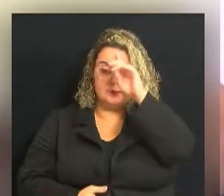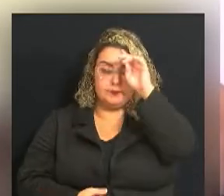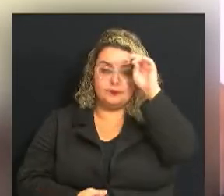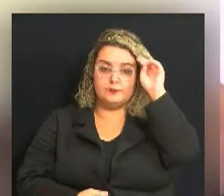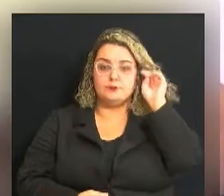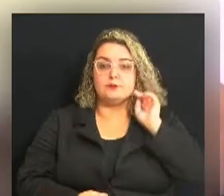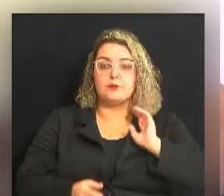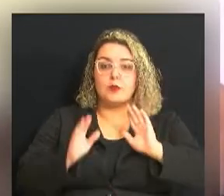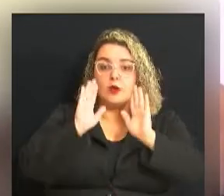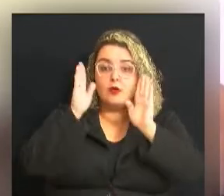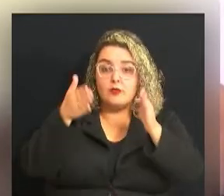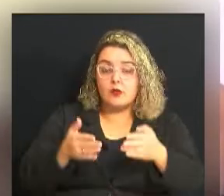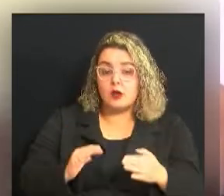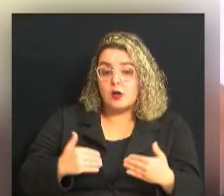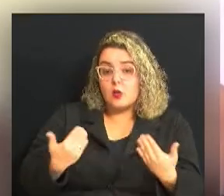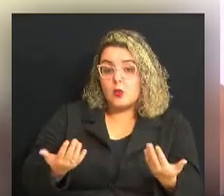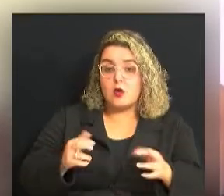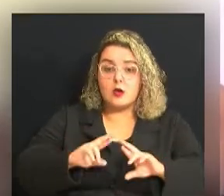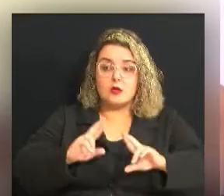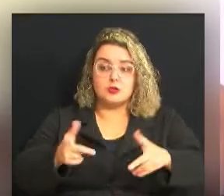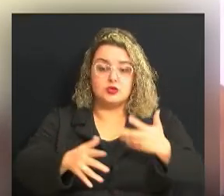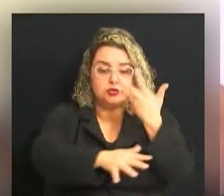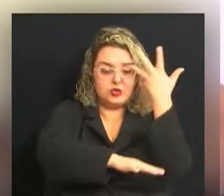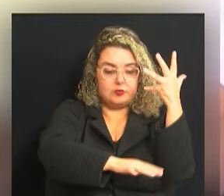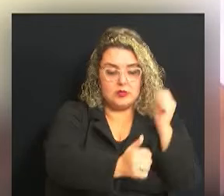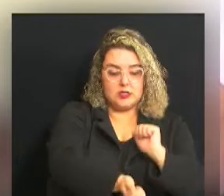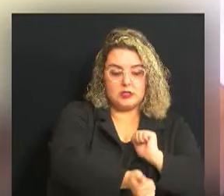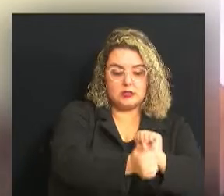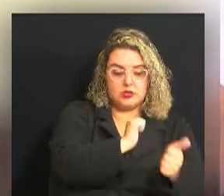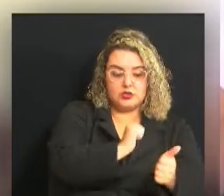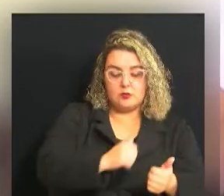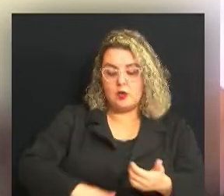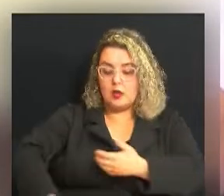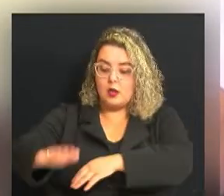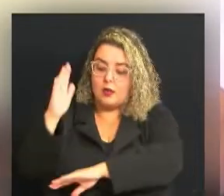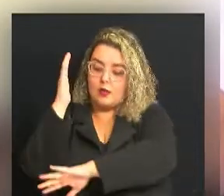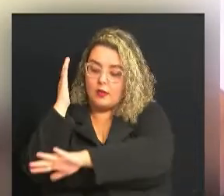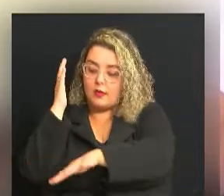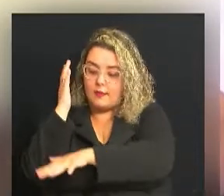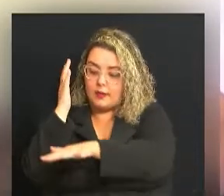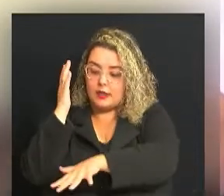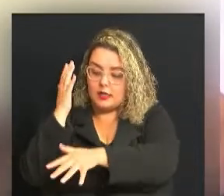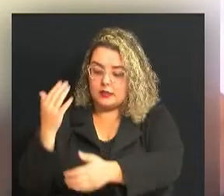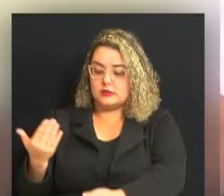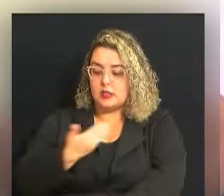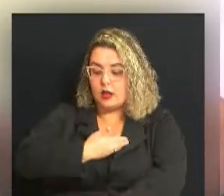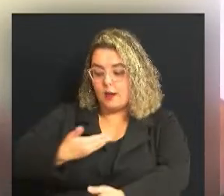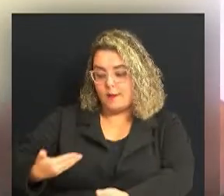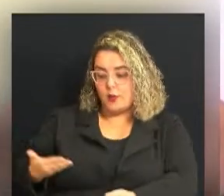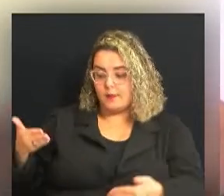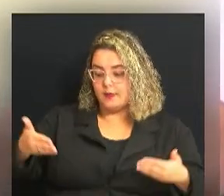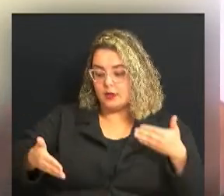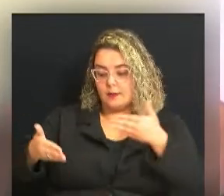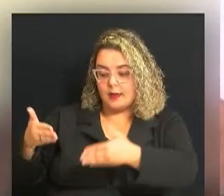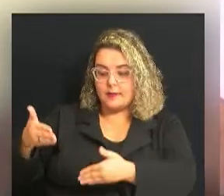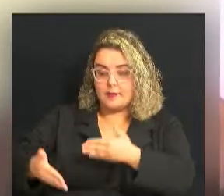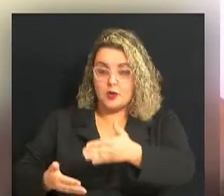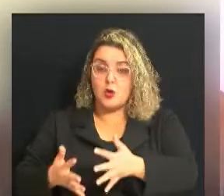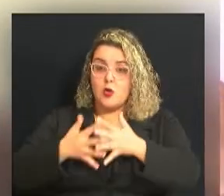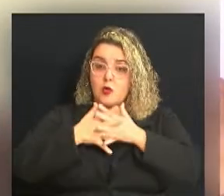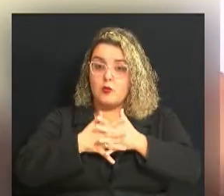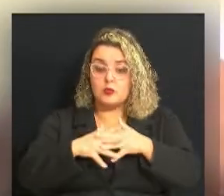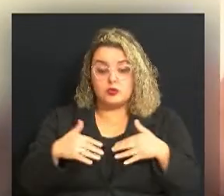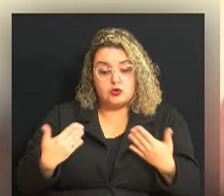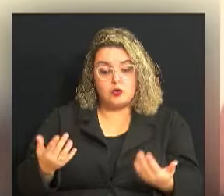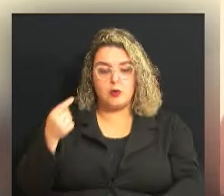focar um pouco qual a diferença entre praça de esporte e praça pública, que muita gente confunde qual que é a concepção. Então,